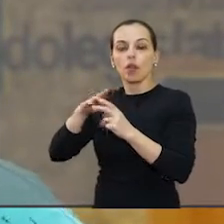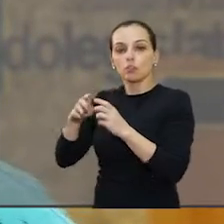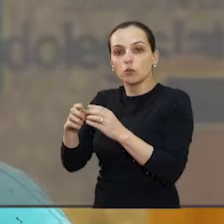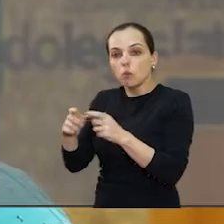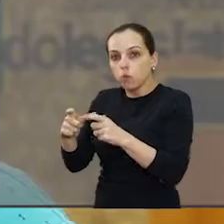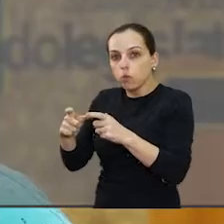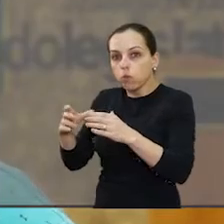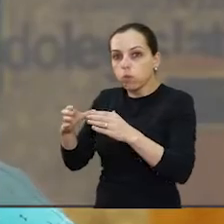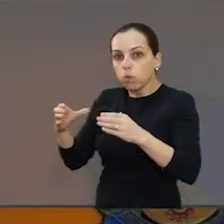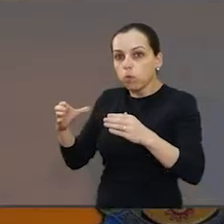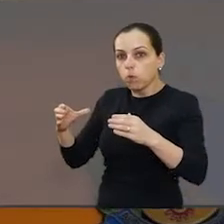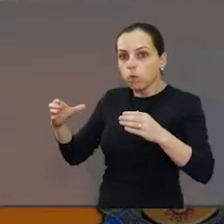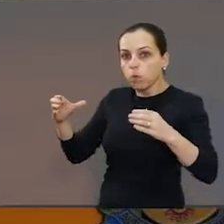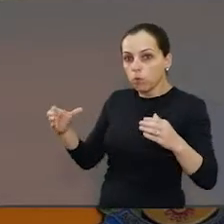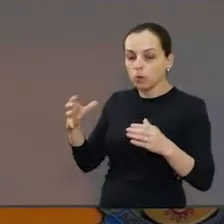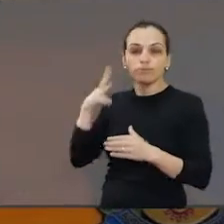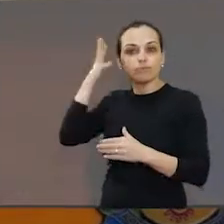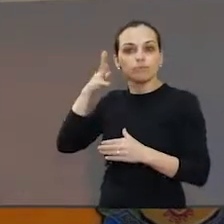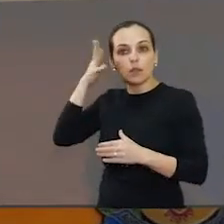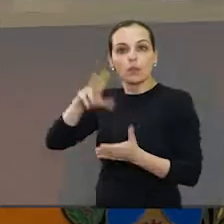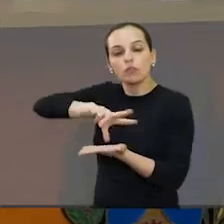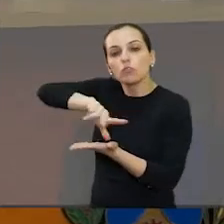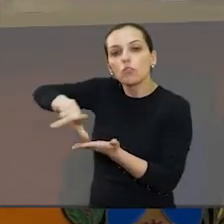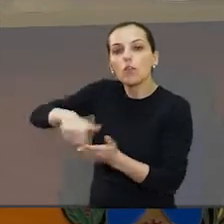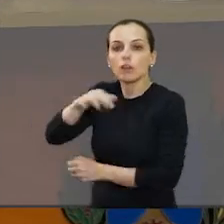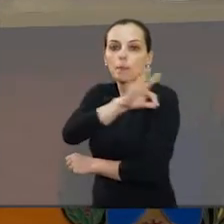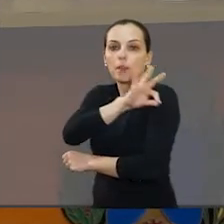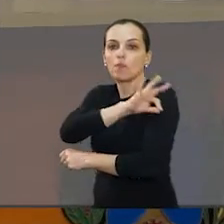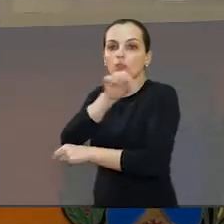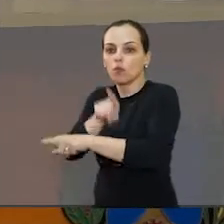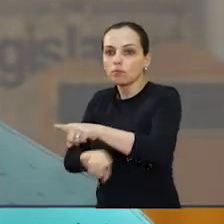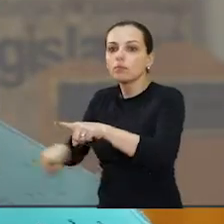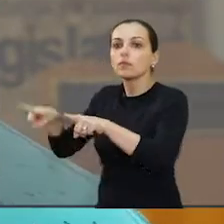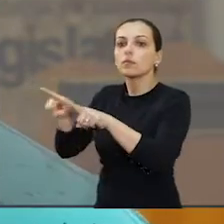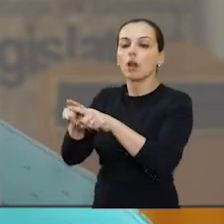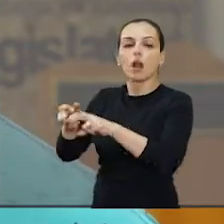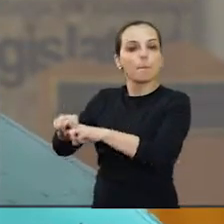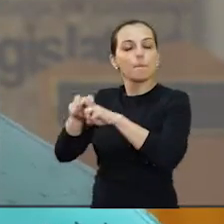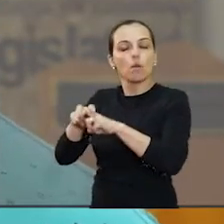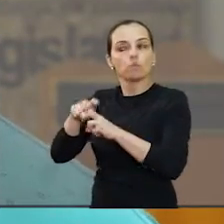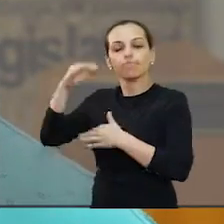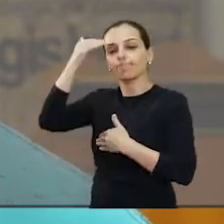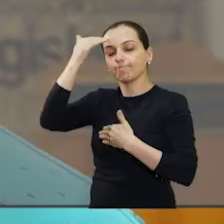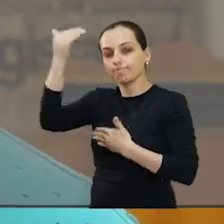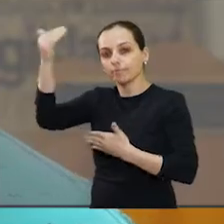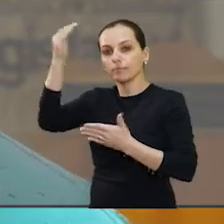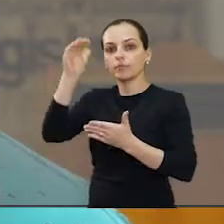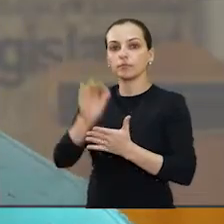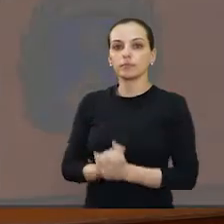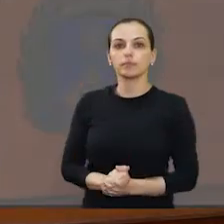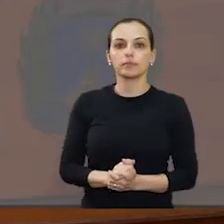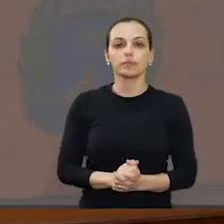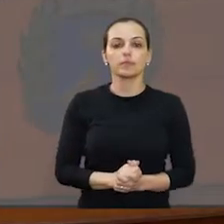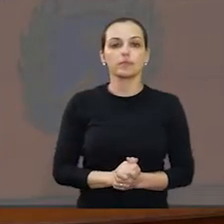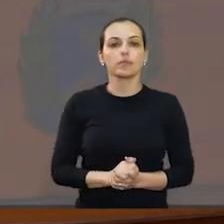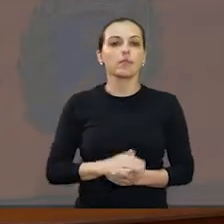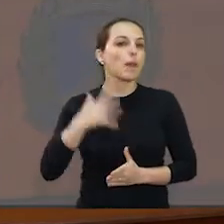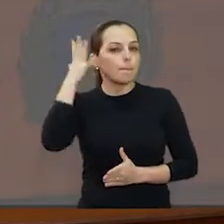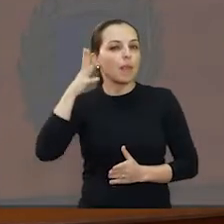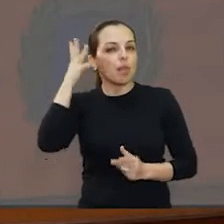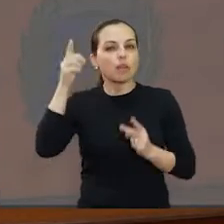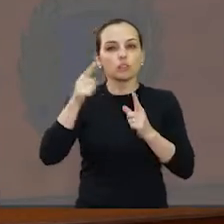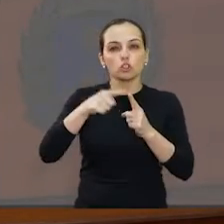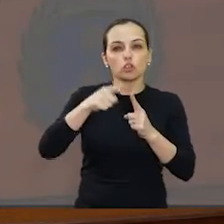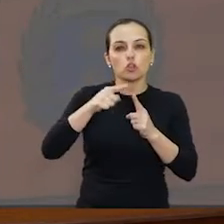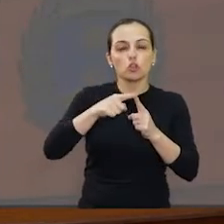Desenvolvimento Urbano de Araraquara, em parceria com a Prefeitura Municipal e com o DAE. É sempre importante a gente lembrar e agradecer esses parceiros. A primeira